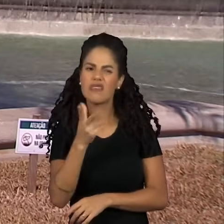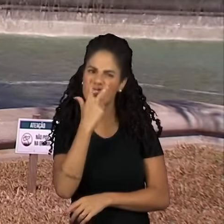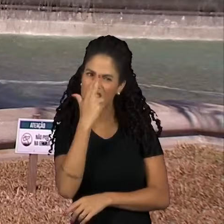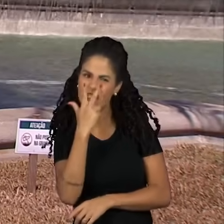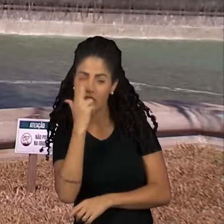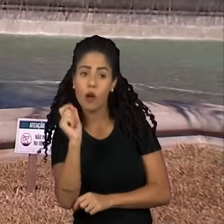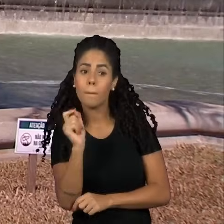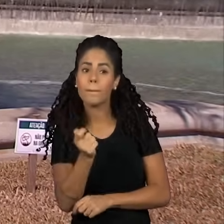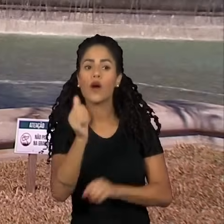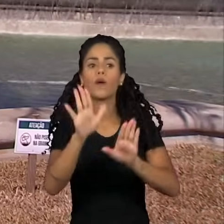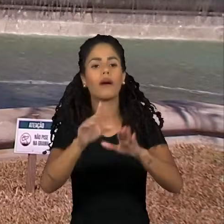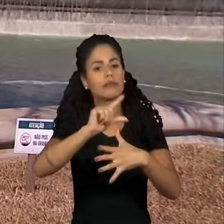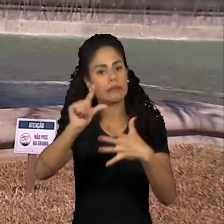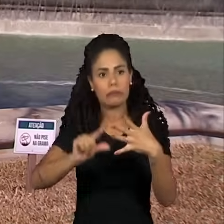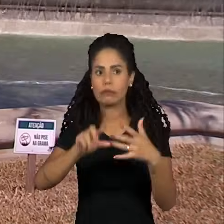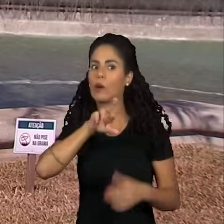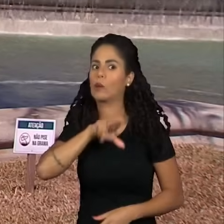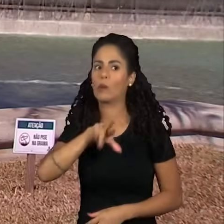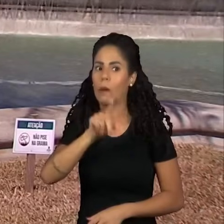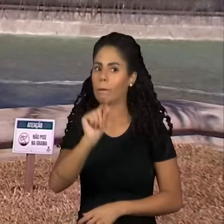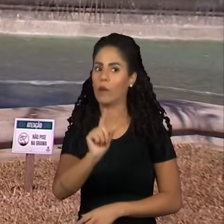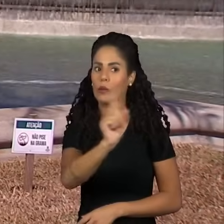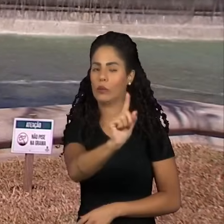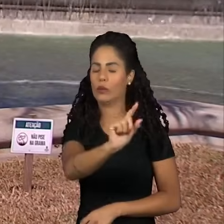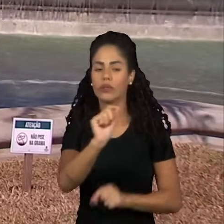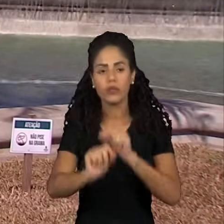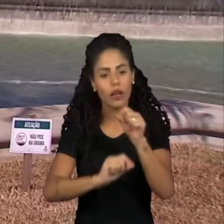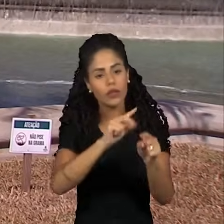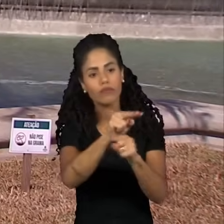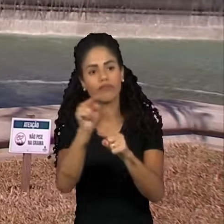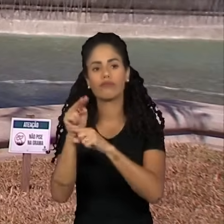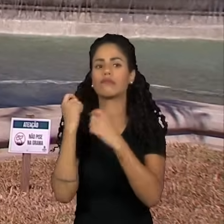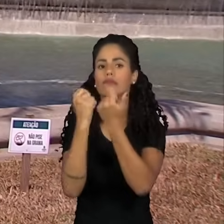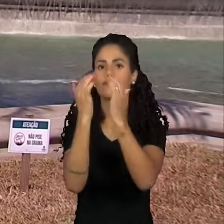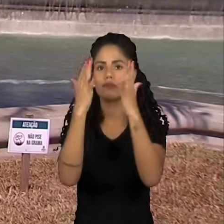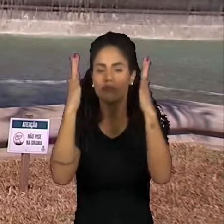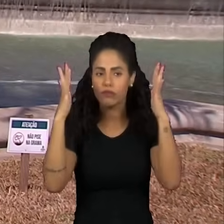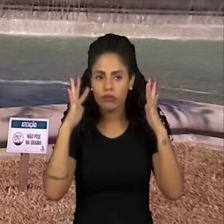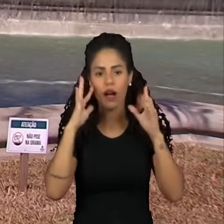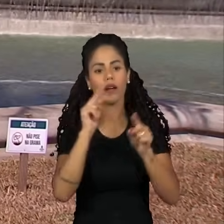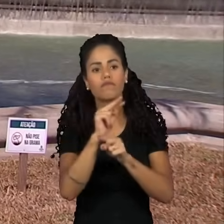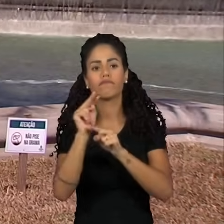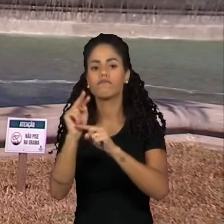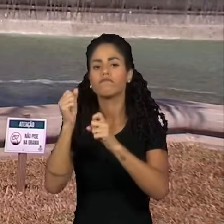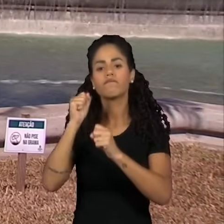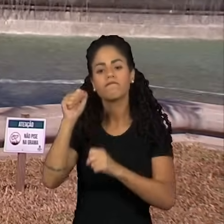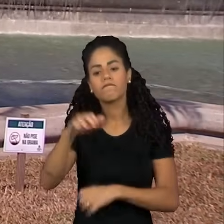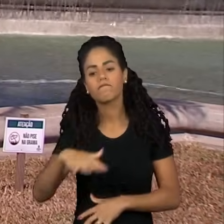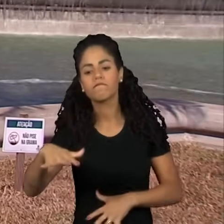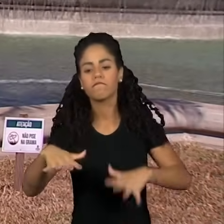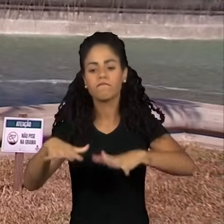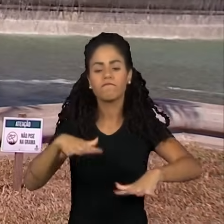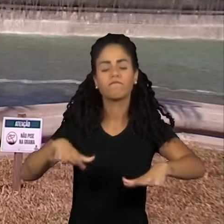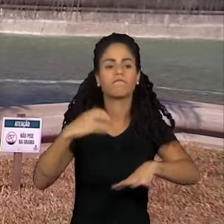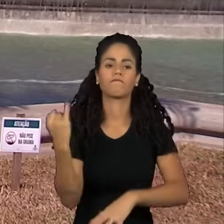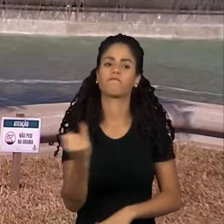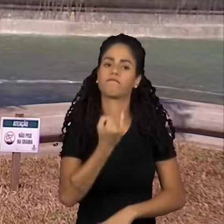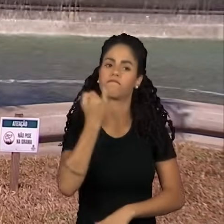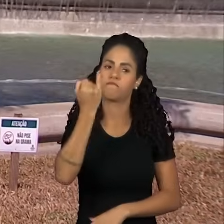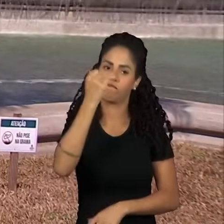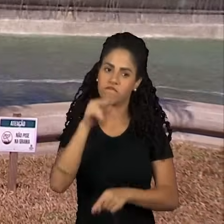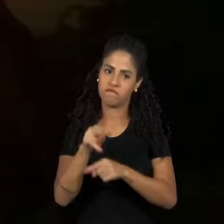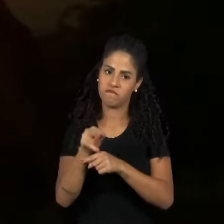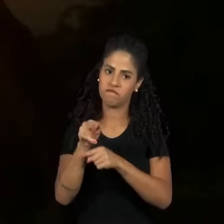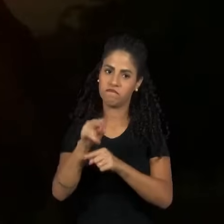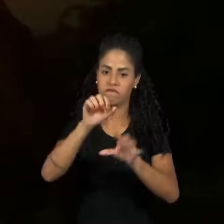Atlântica, como ela é muito fragmentada, essas unidades de conservação que protegem paisagens locais são extremamente importantes para a conservação